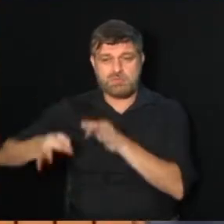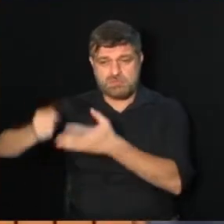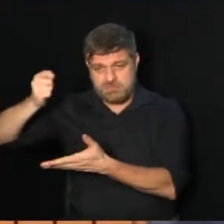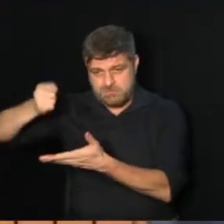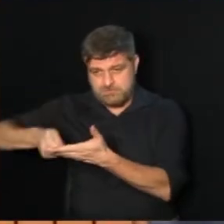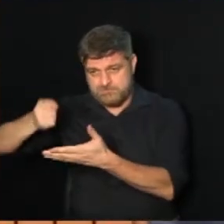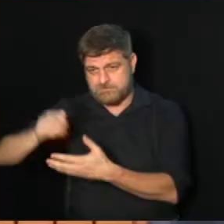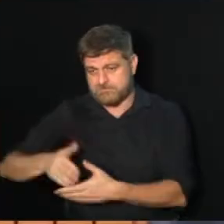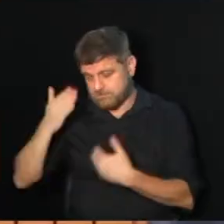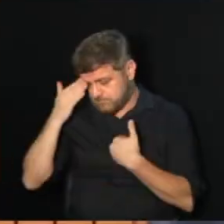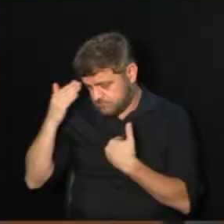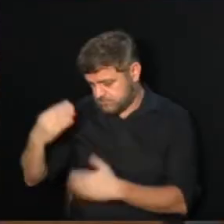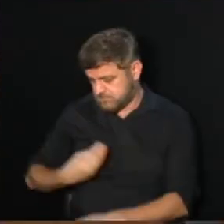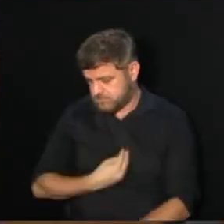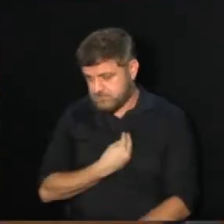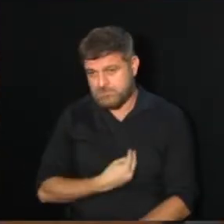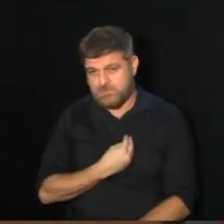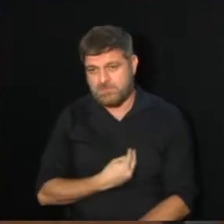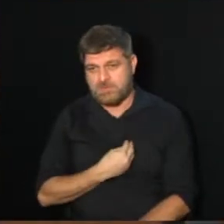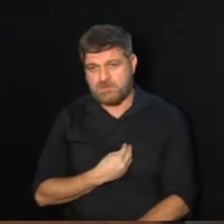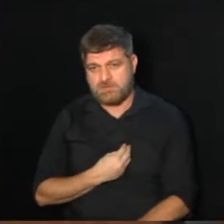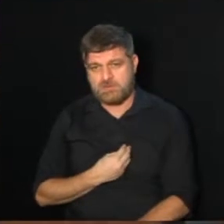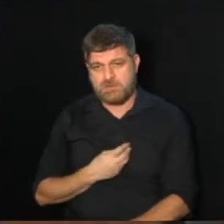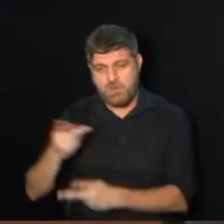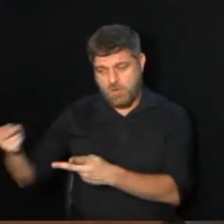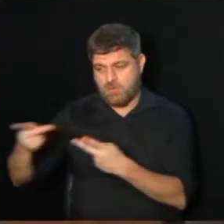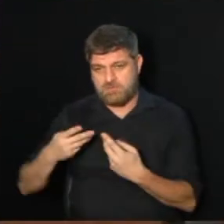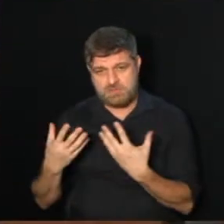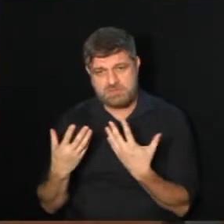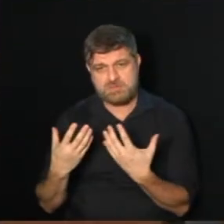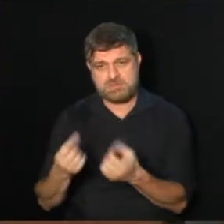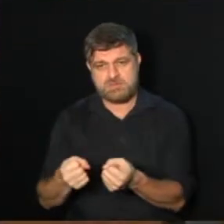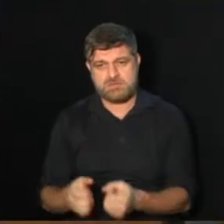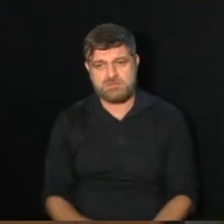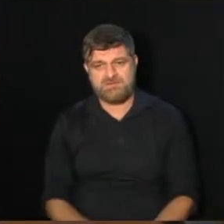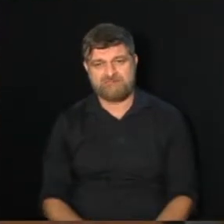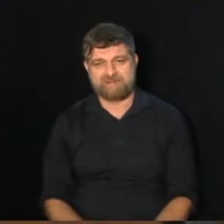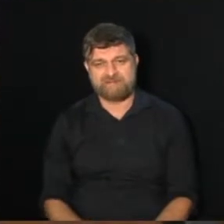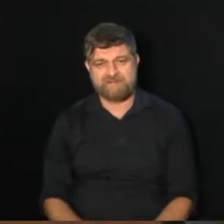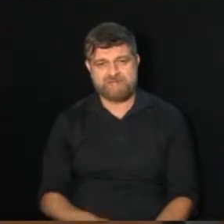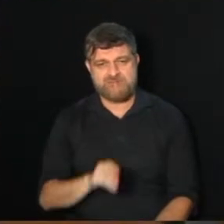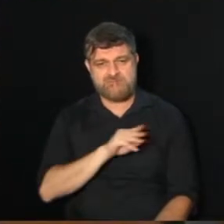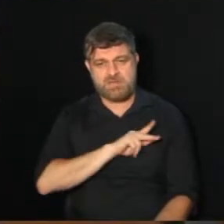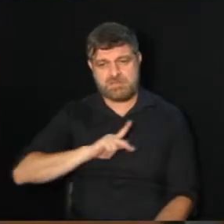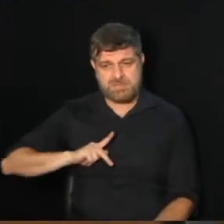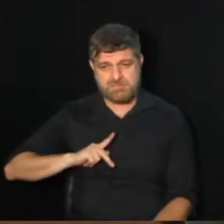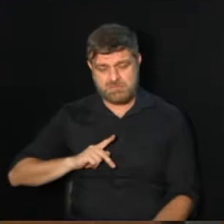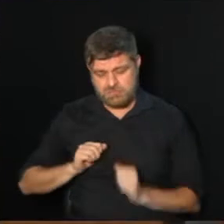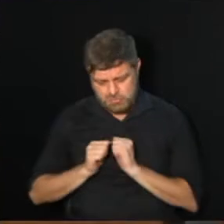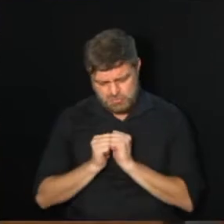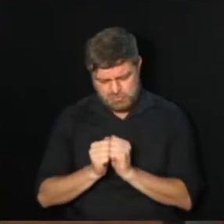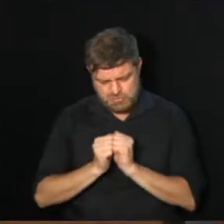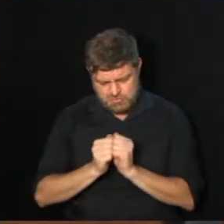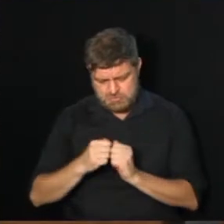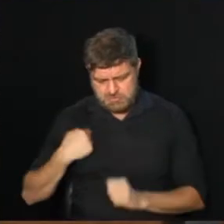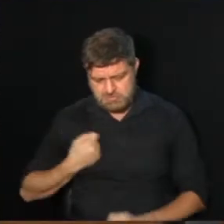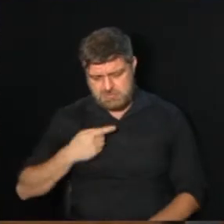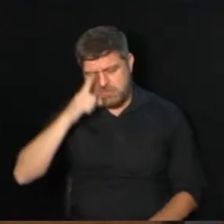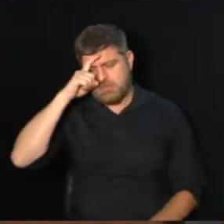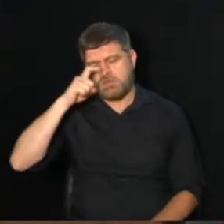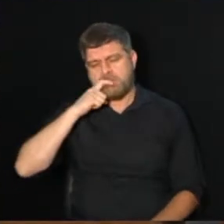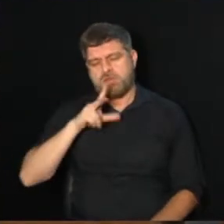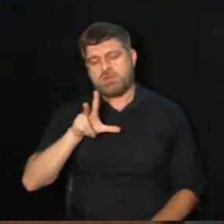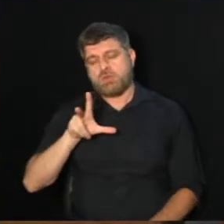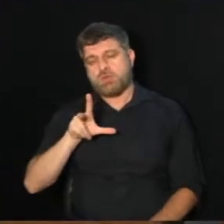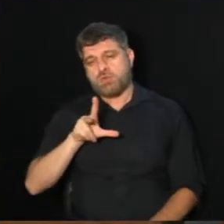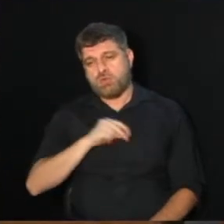reitero, obrigado pela participação, por ter aceito o convite dessa casa. Quando o Ministério Público está junto, isso nos tranquiliza.